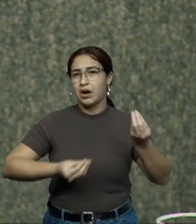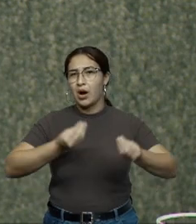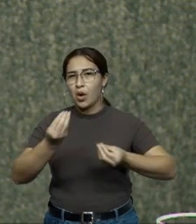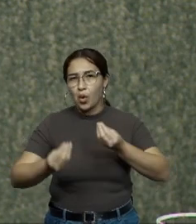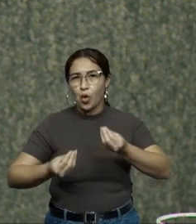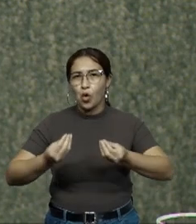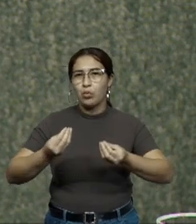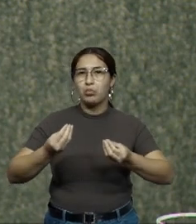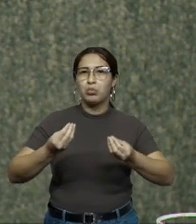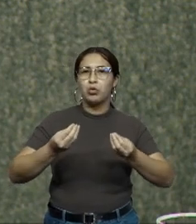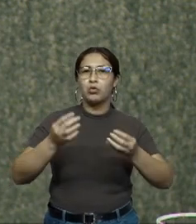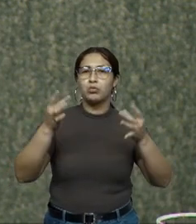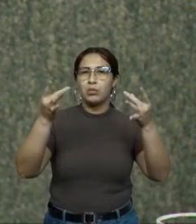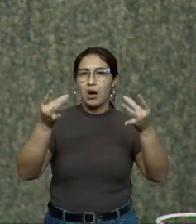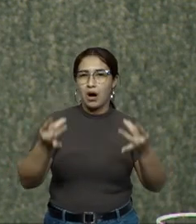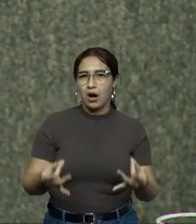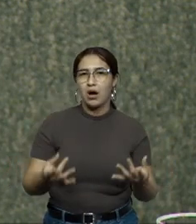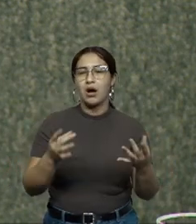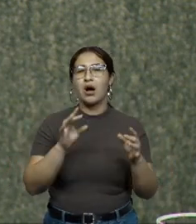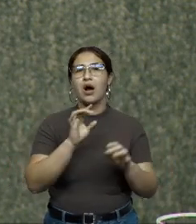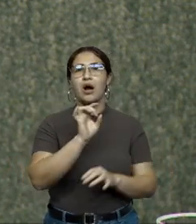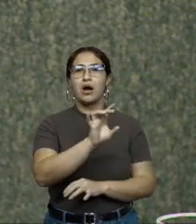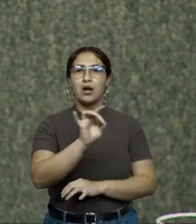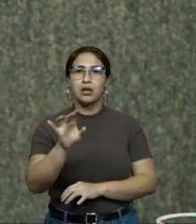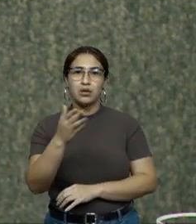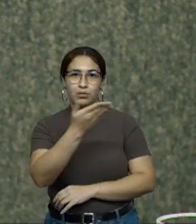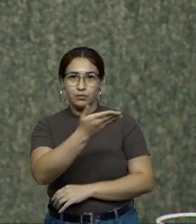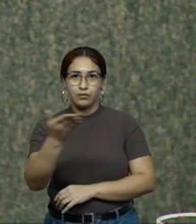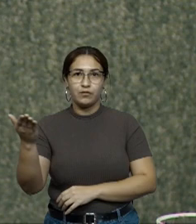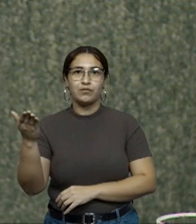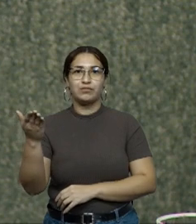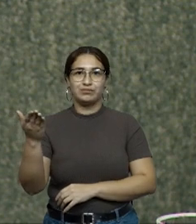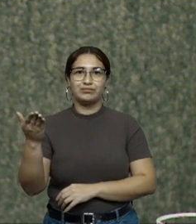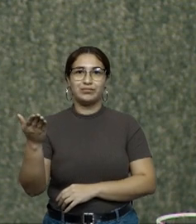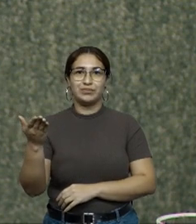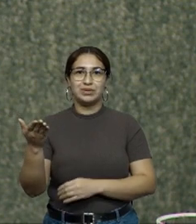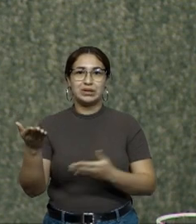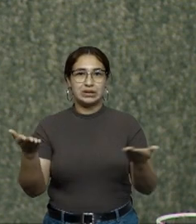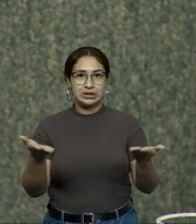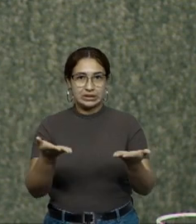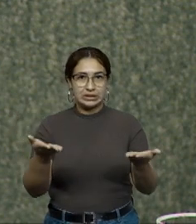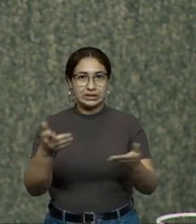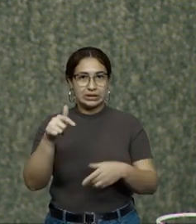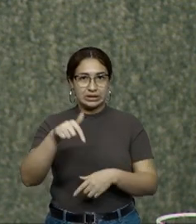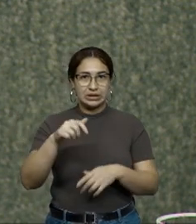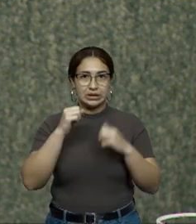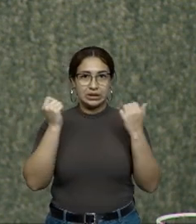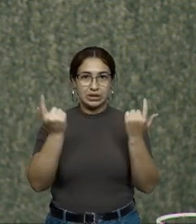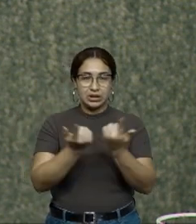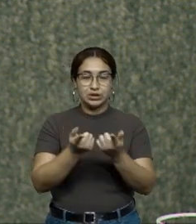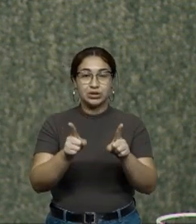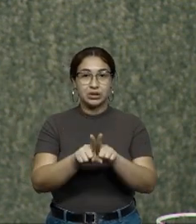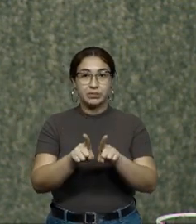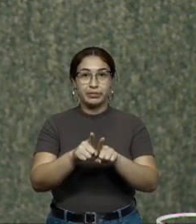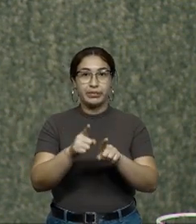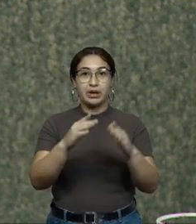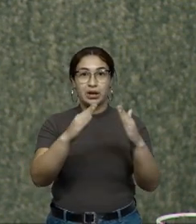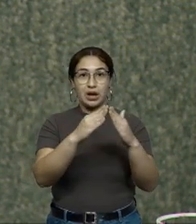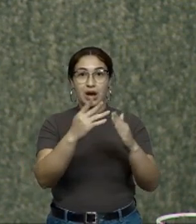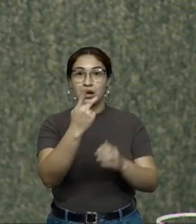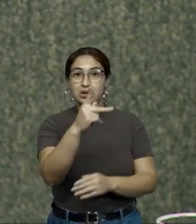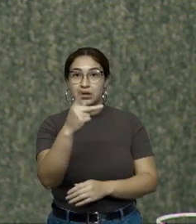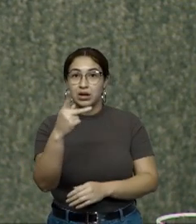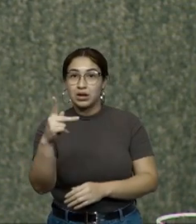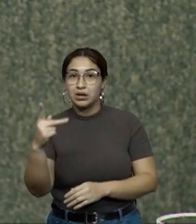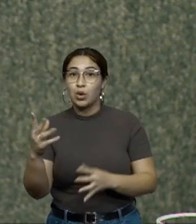vamos proceder para que todas as pessoas que estão aqui presencialmente ou em casa acompanhando e nós temos muita gente